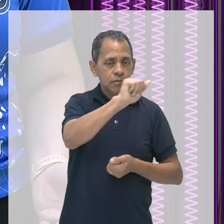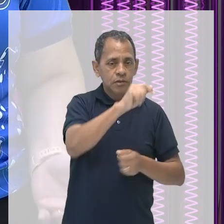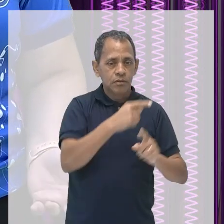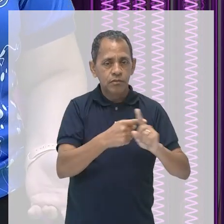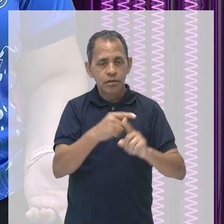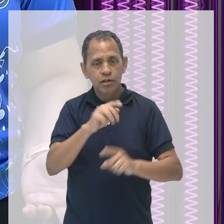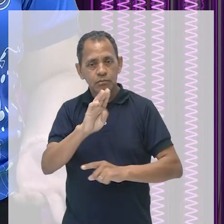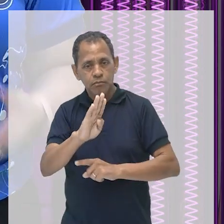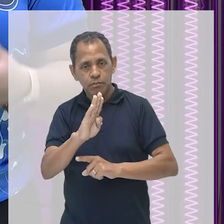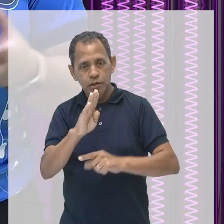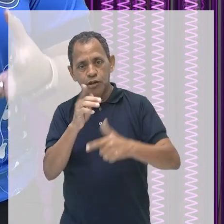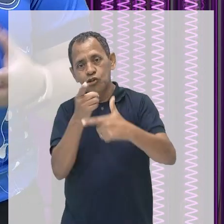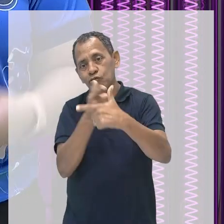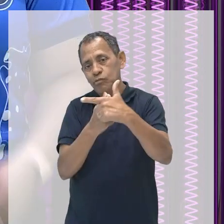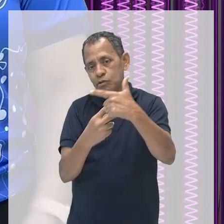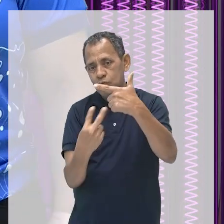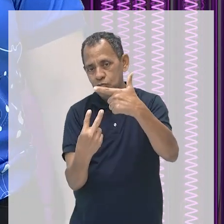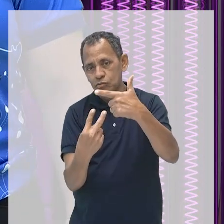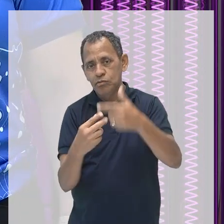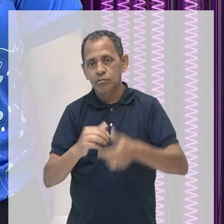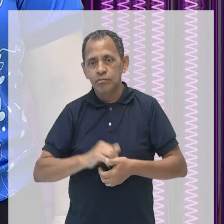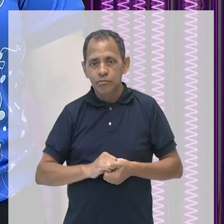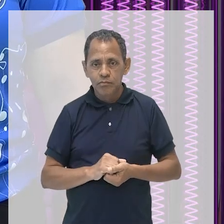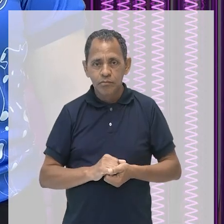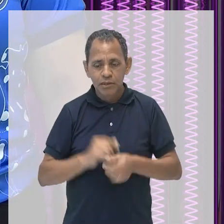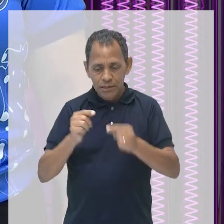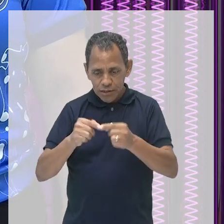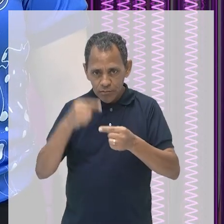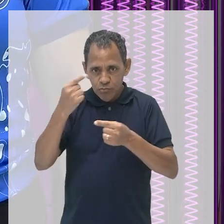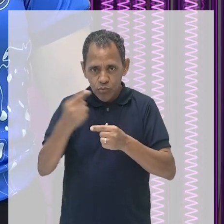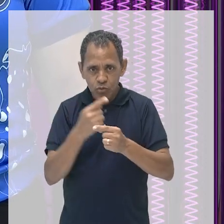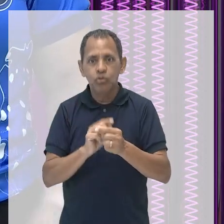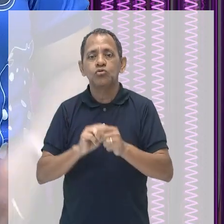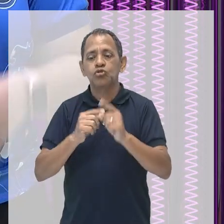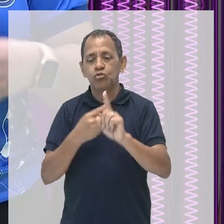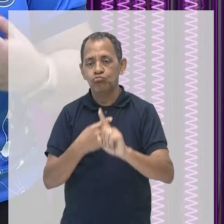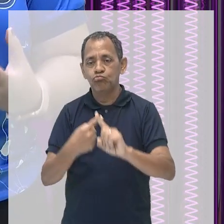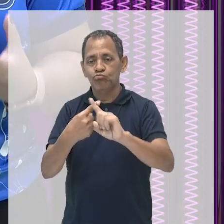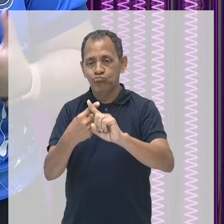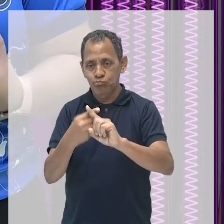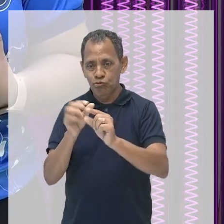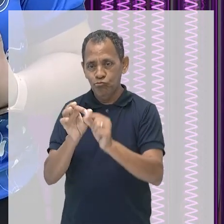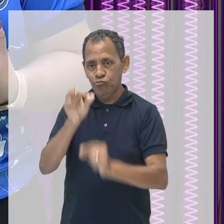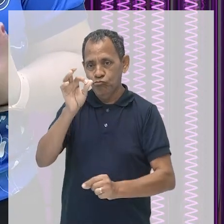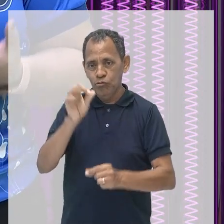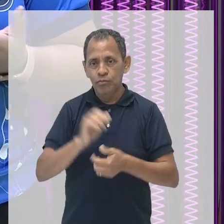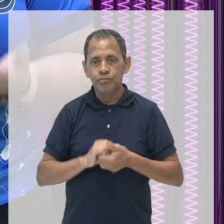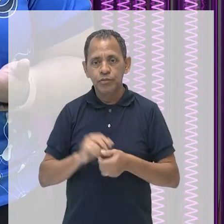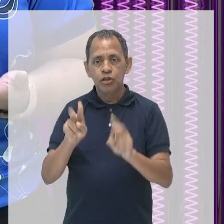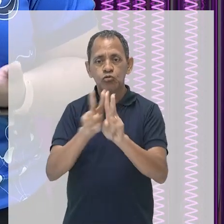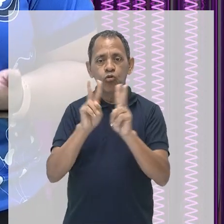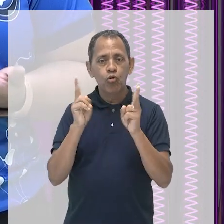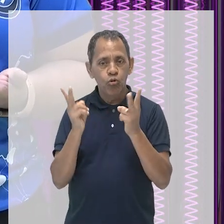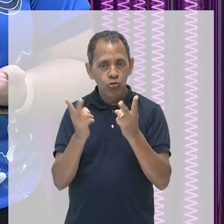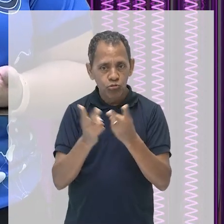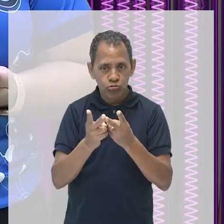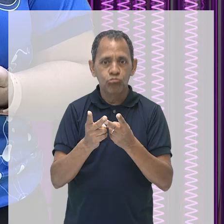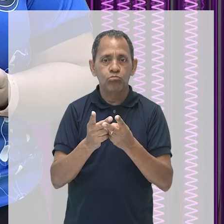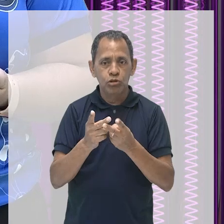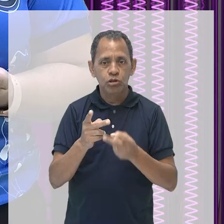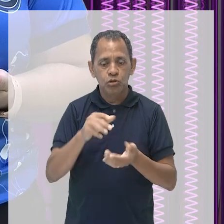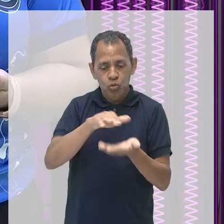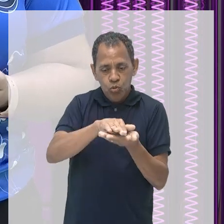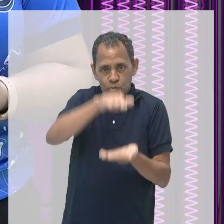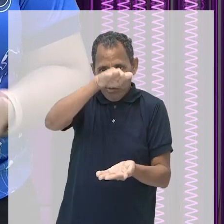2. Né? E aí, depois disso, você ia multiplicar pela altura. Então, o volume do prisma, você sempre tem que calcular